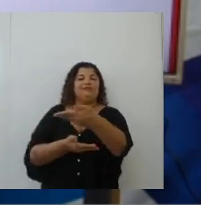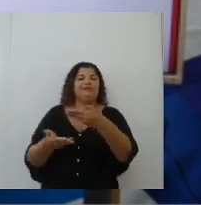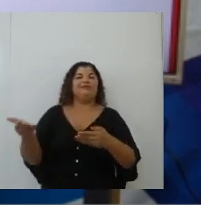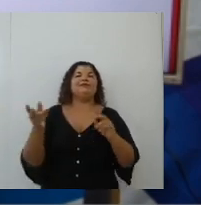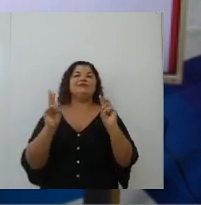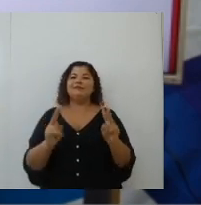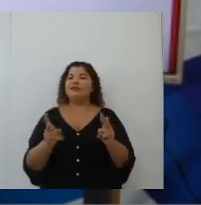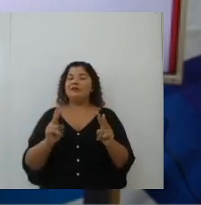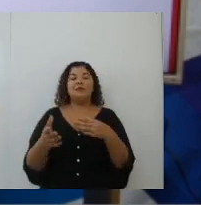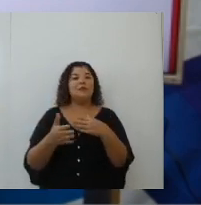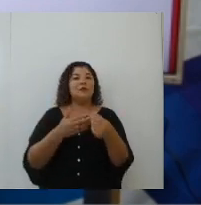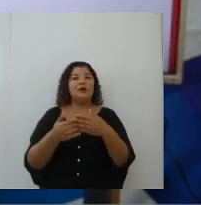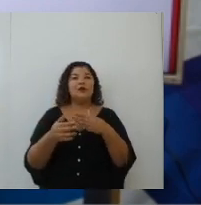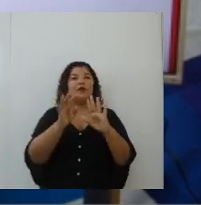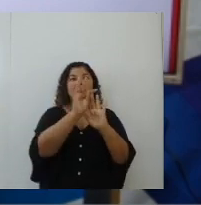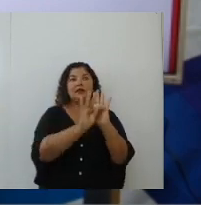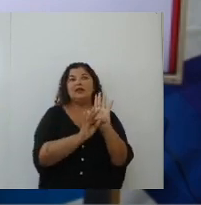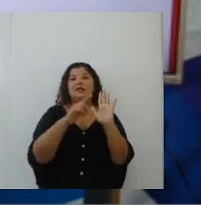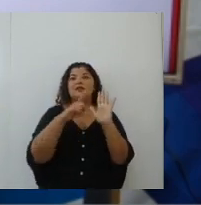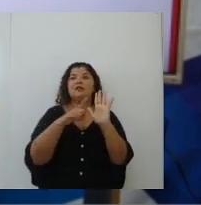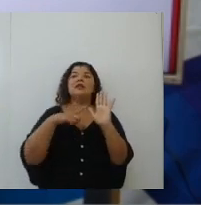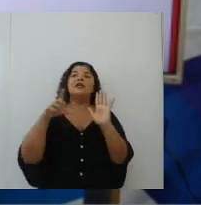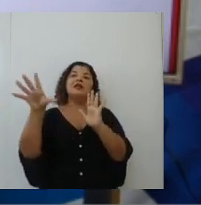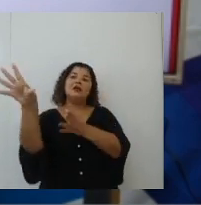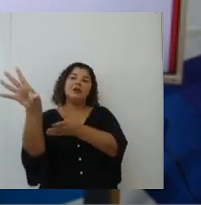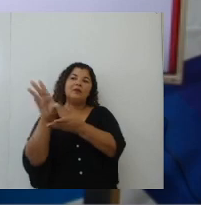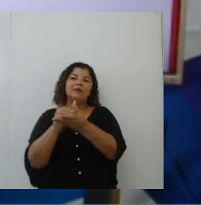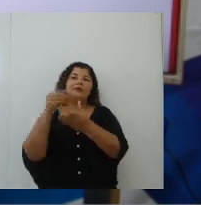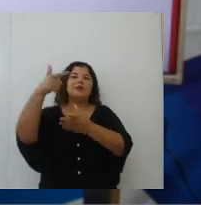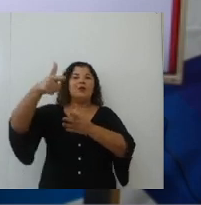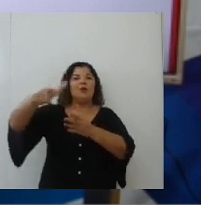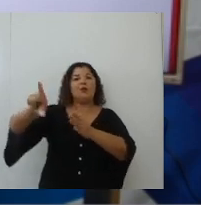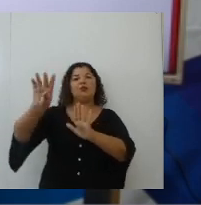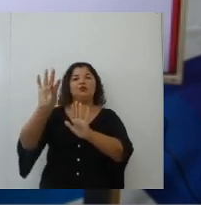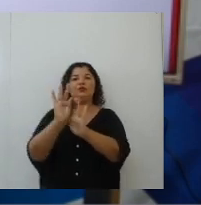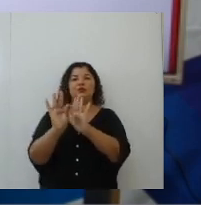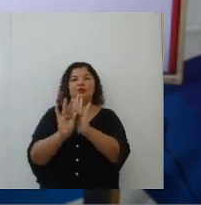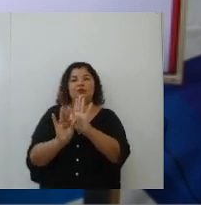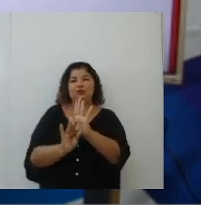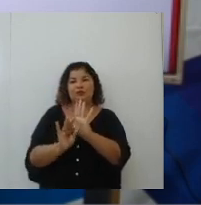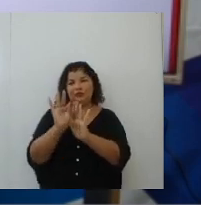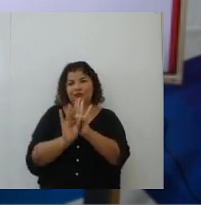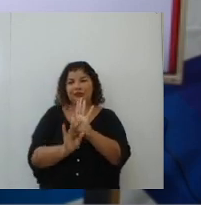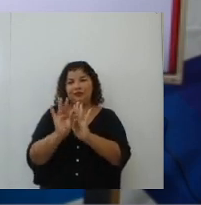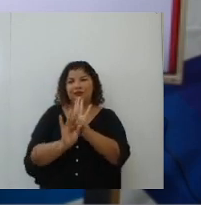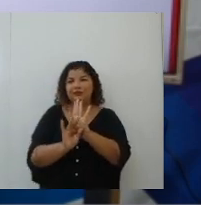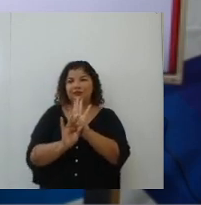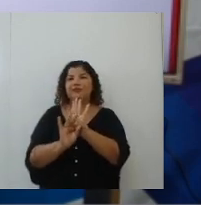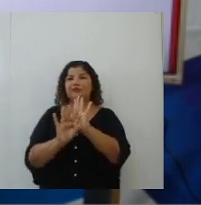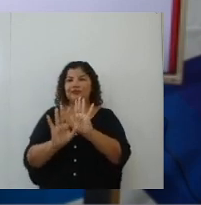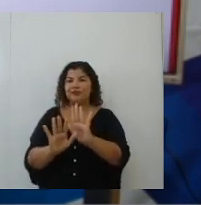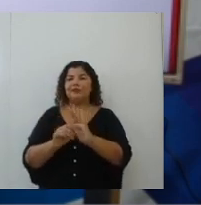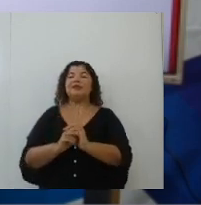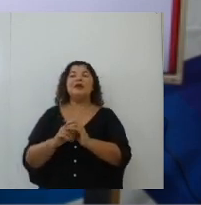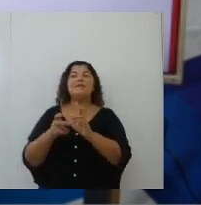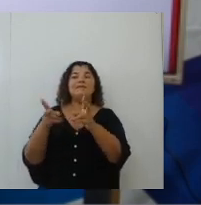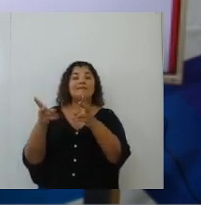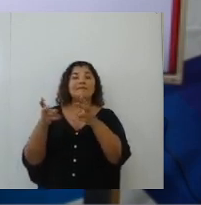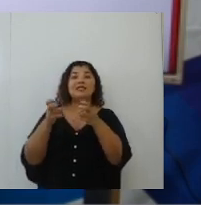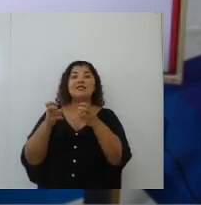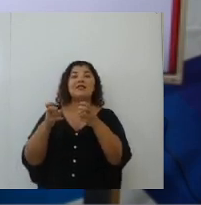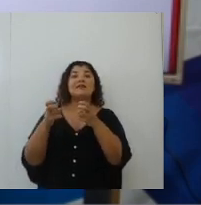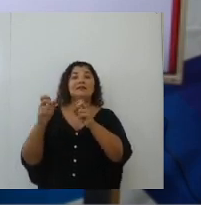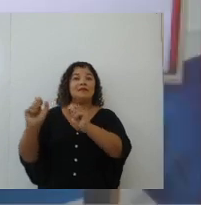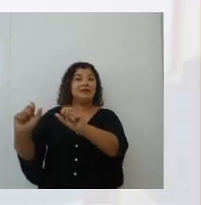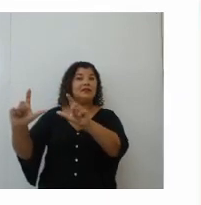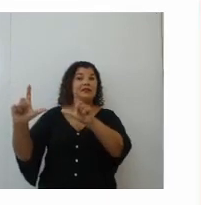Todo texto ele parte de outros textos, beleza? Antes de falar das figuras de linguagem aqui na música. Então perceba, na sua